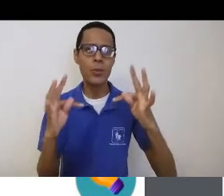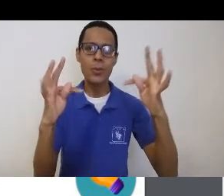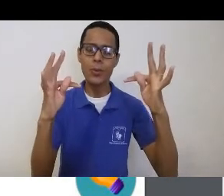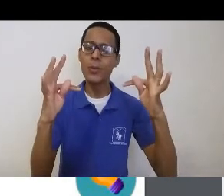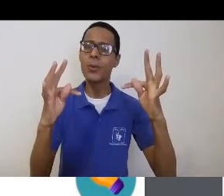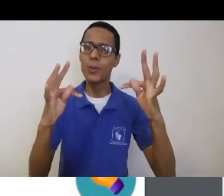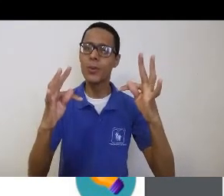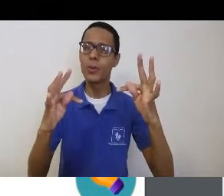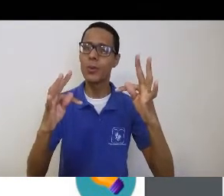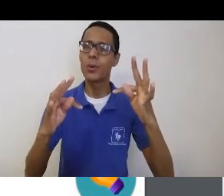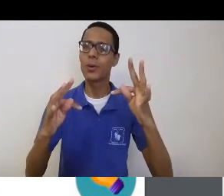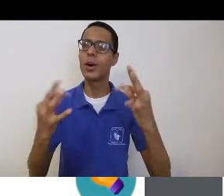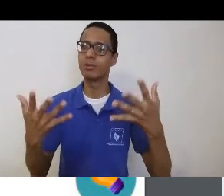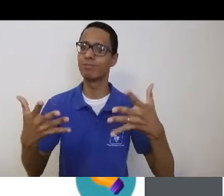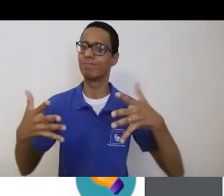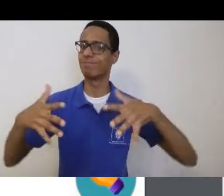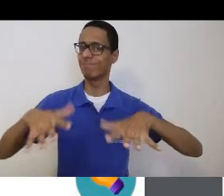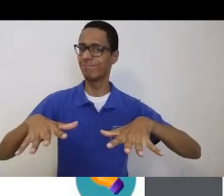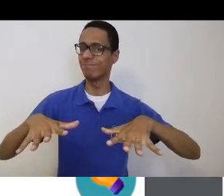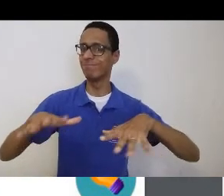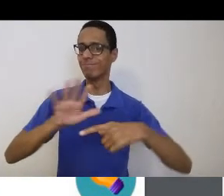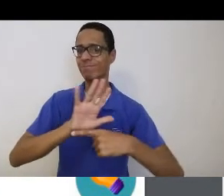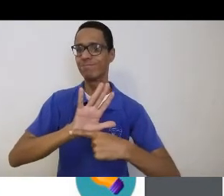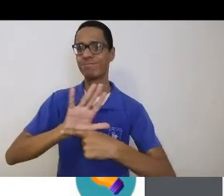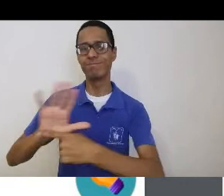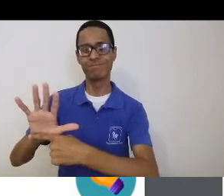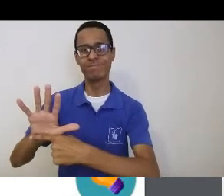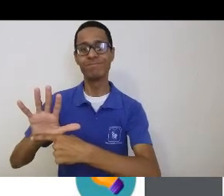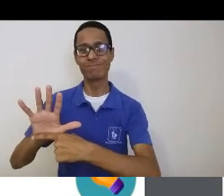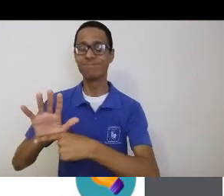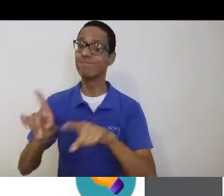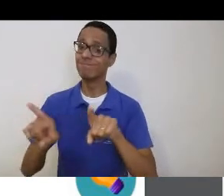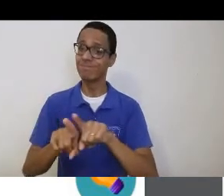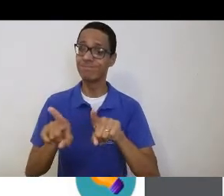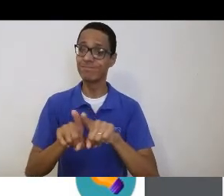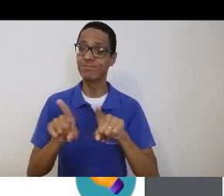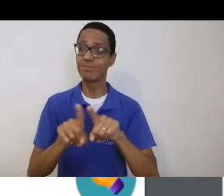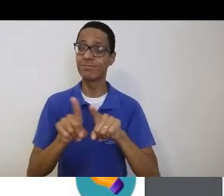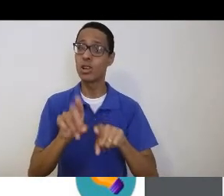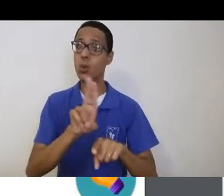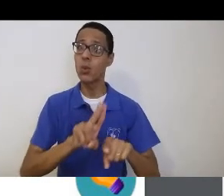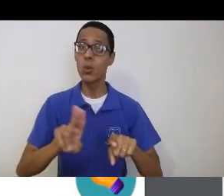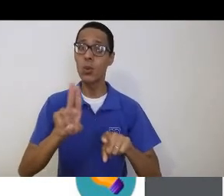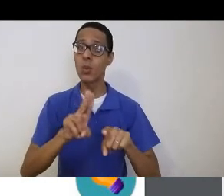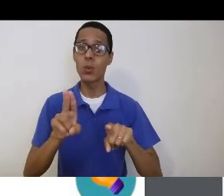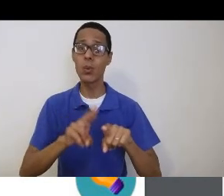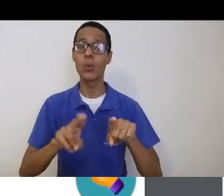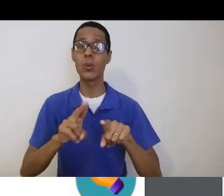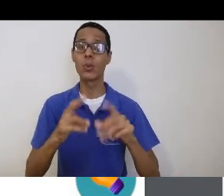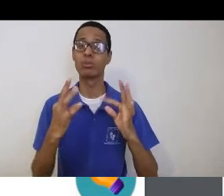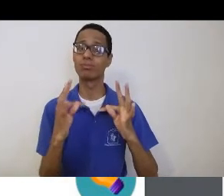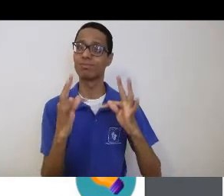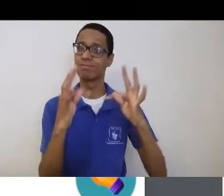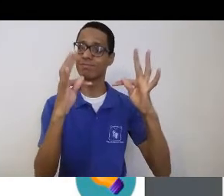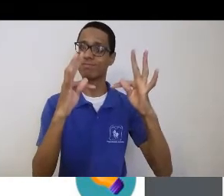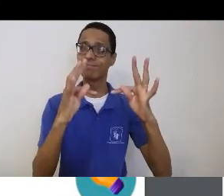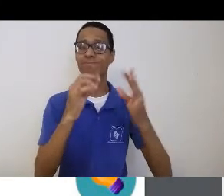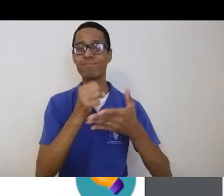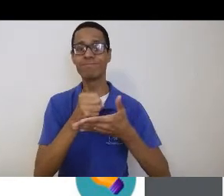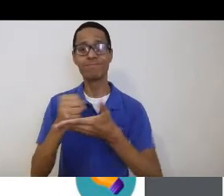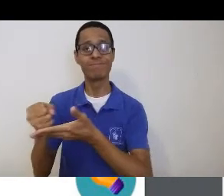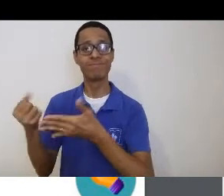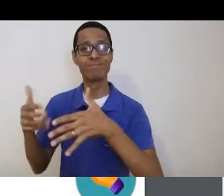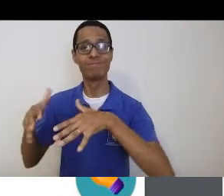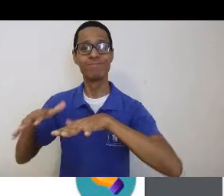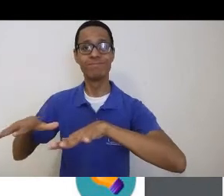à prática inclusiva. O uso como metodologia no atendimento a analfabetos digitais com necessidades